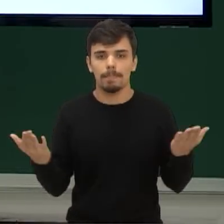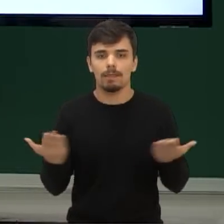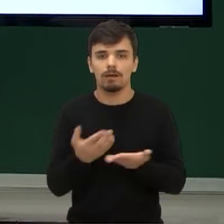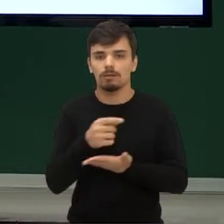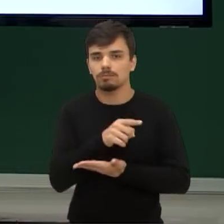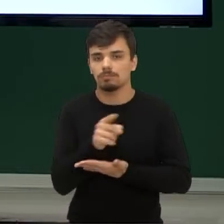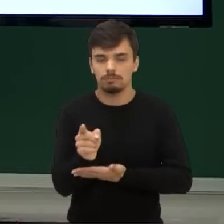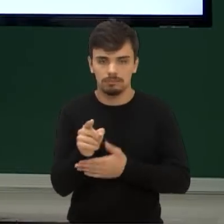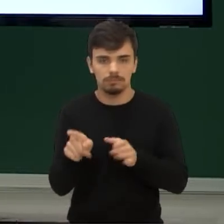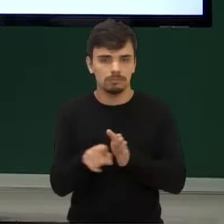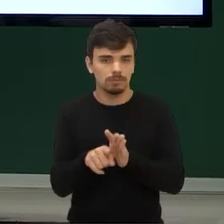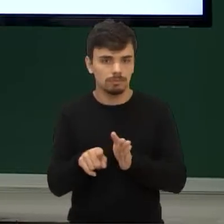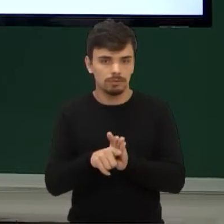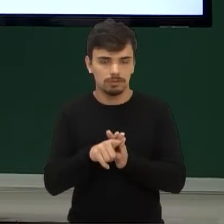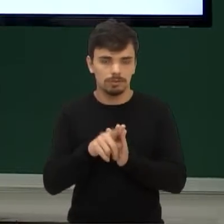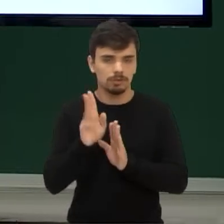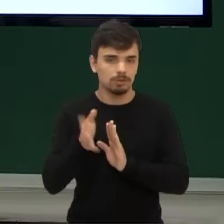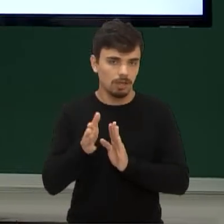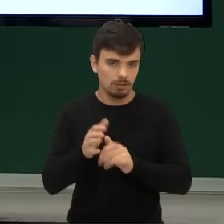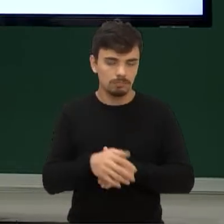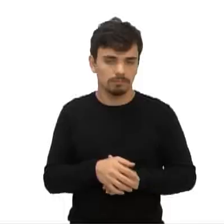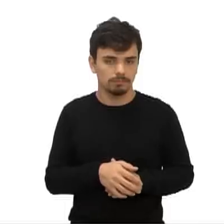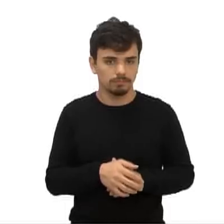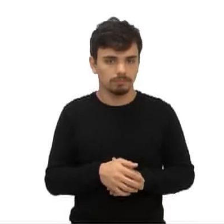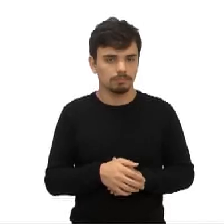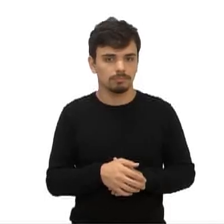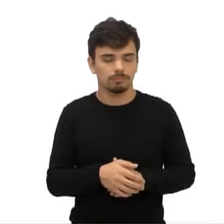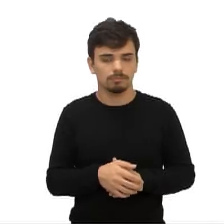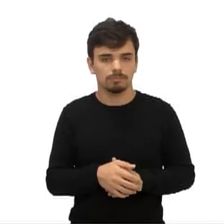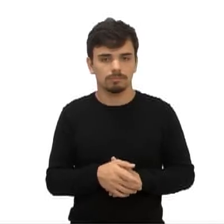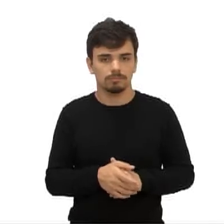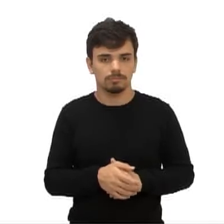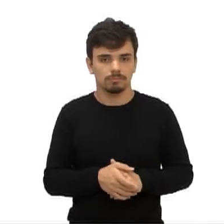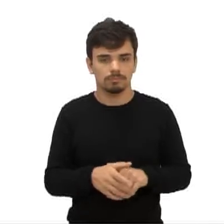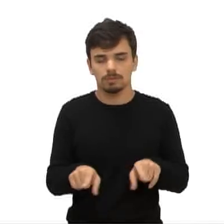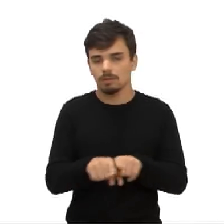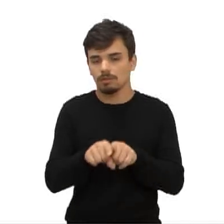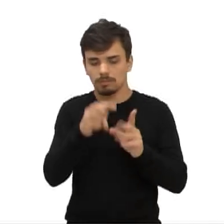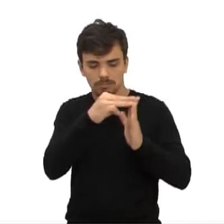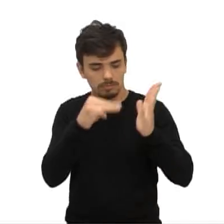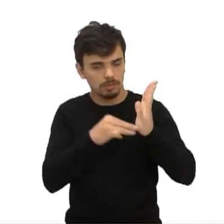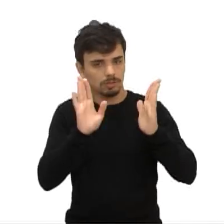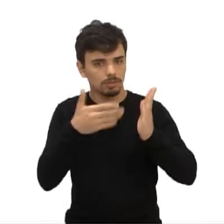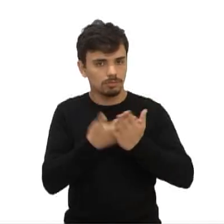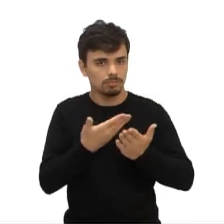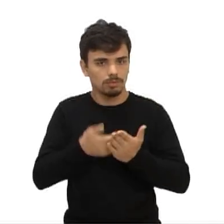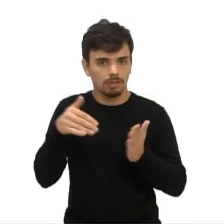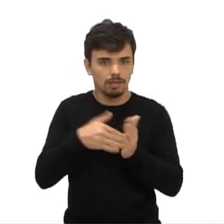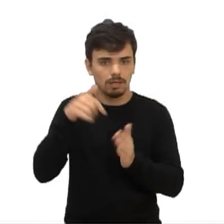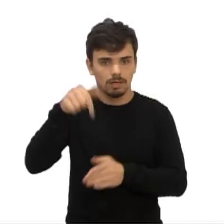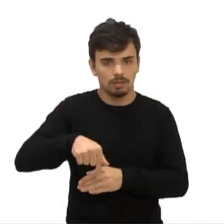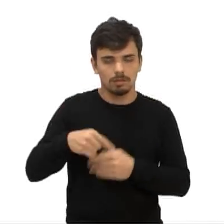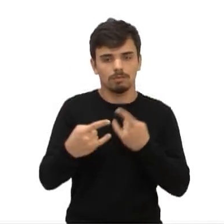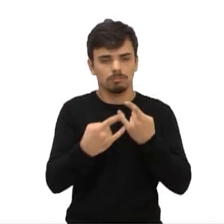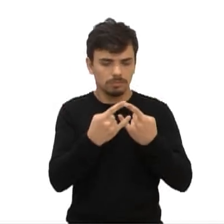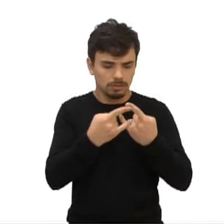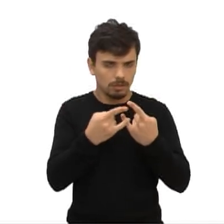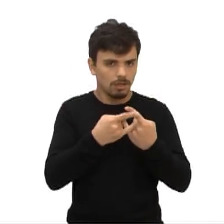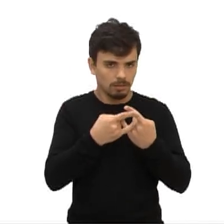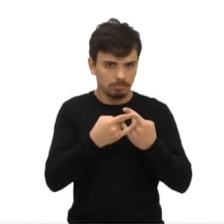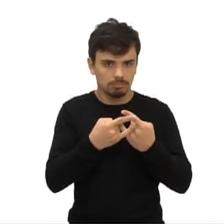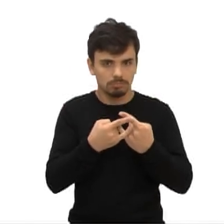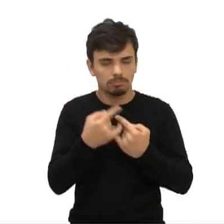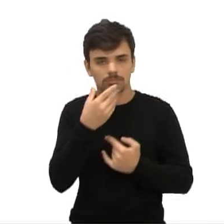Questão também com base no que nós falamos até aqui, olha só. Dos métodos estudados até aqui, camisinha masculina,